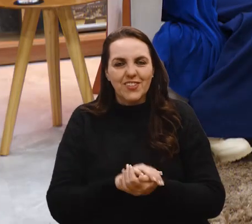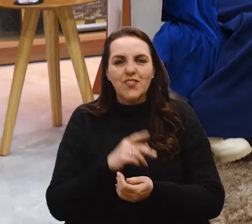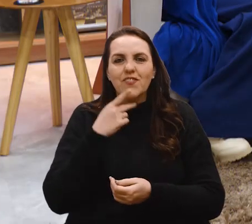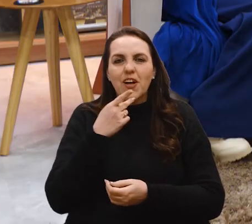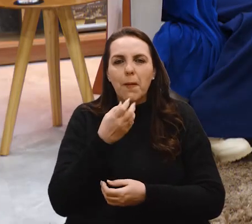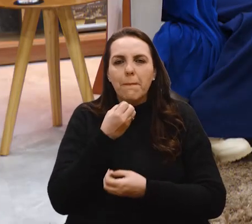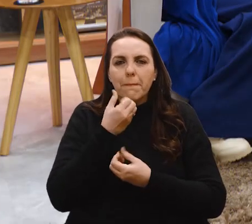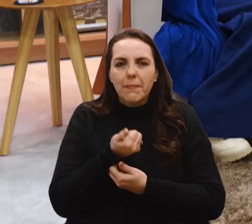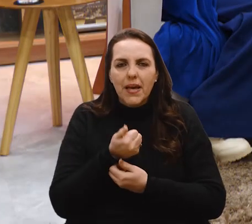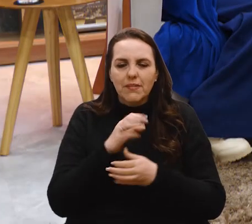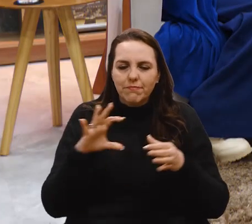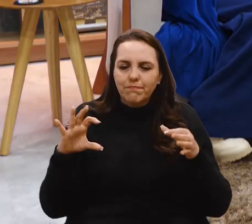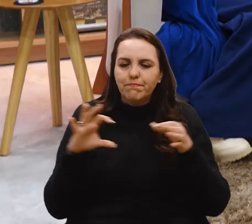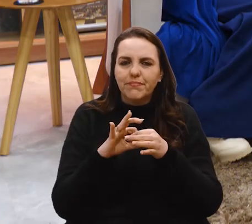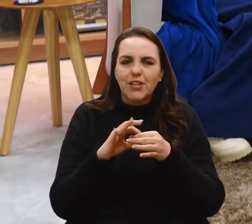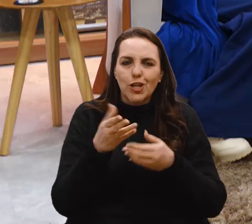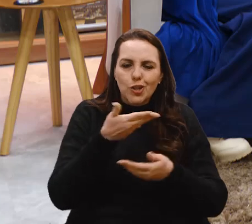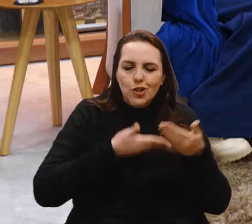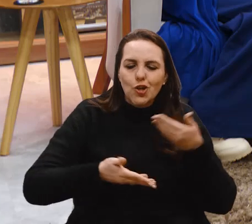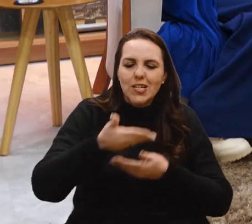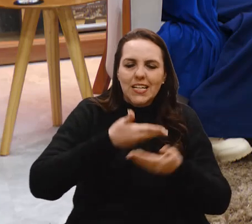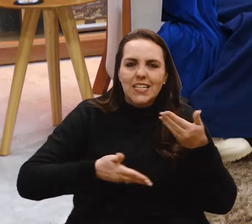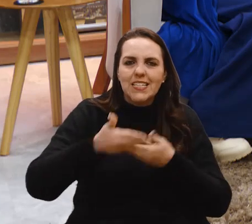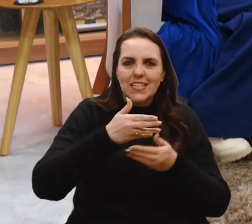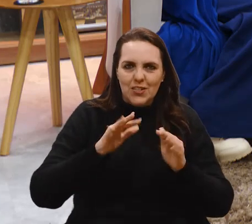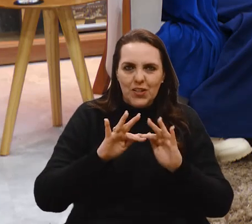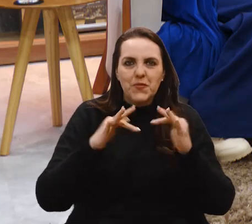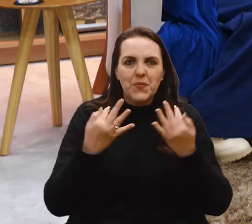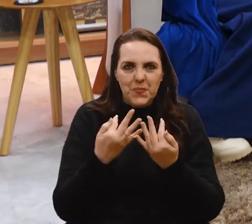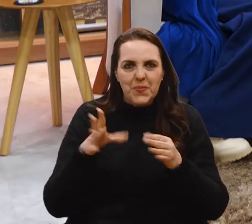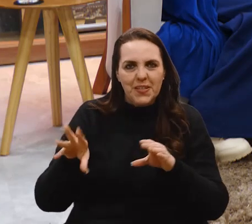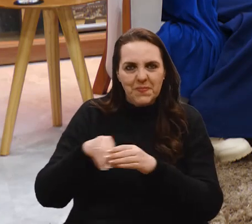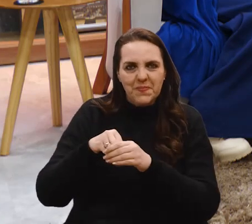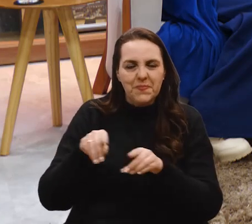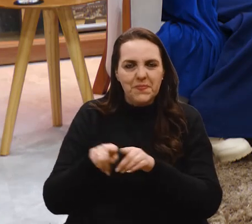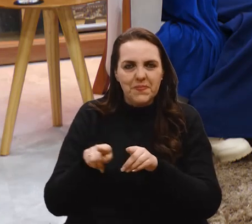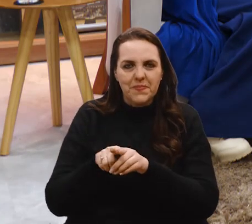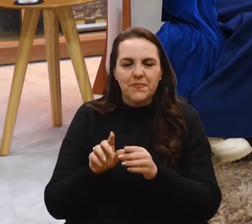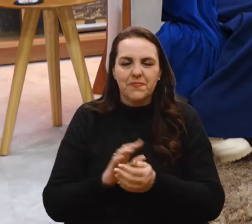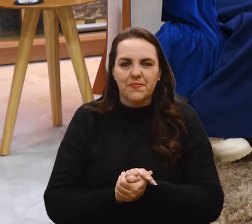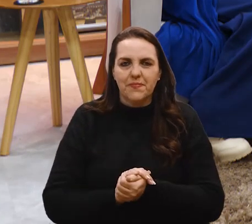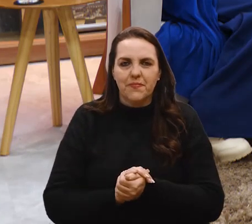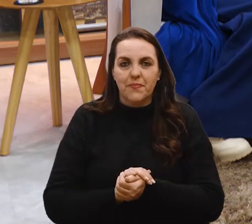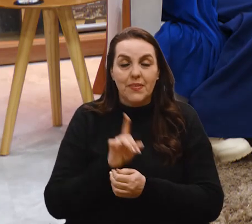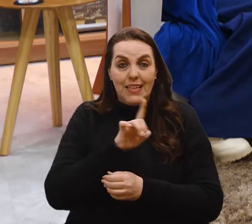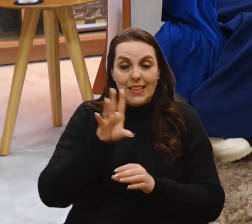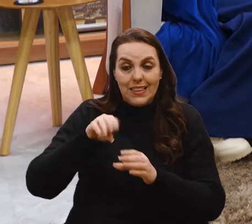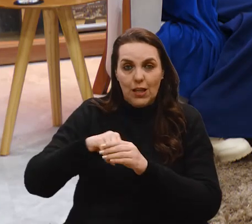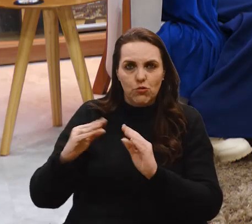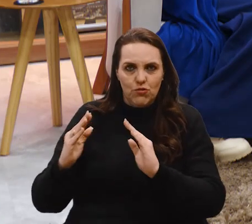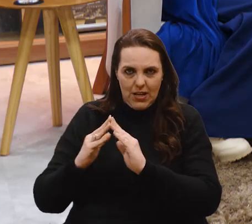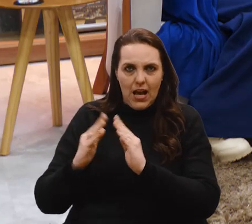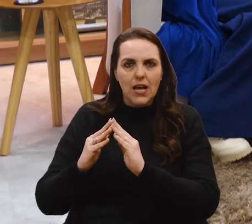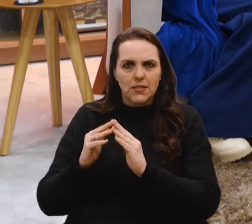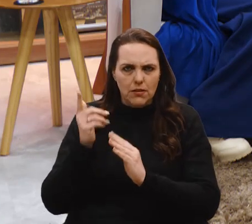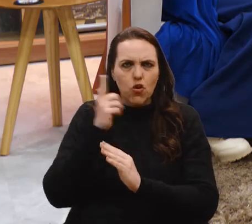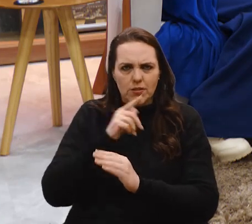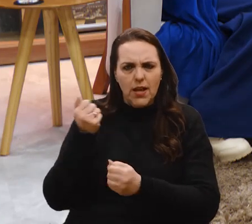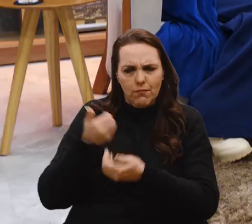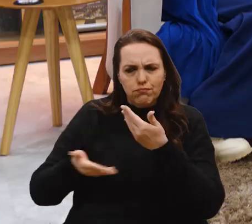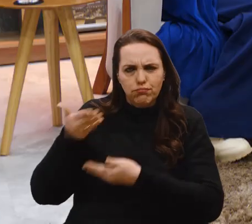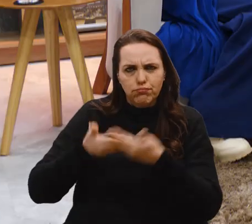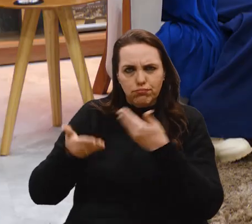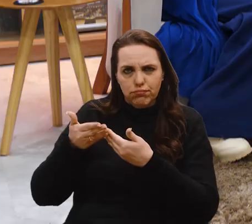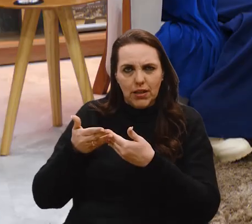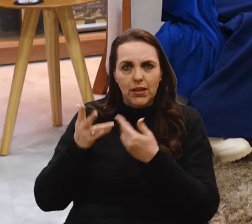bem, assim, a socialização familiar também implica. Se a socialização em casa é